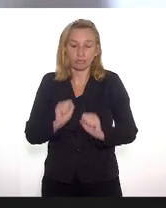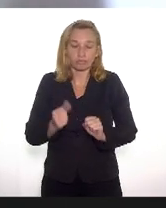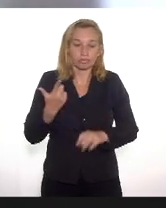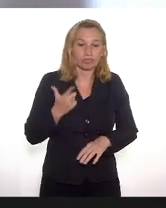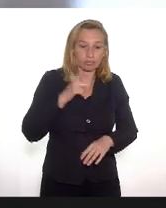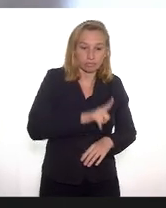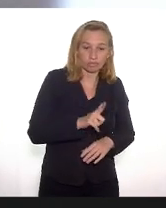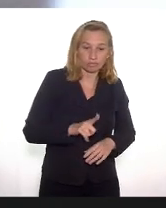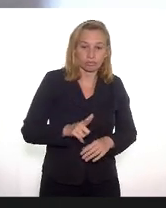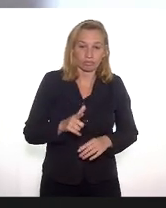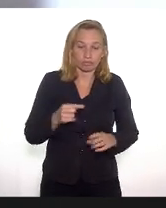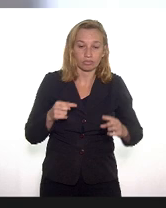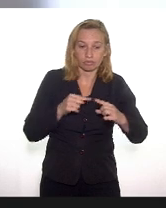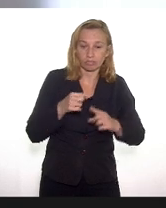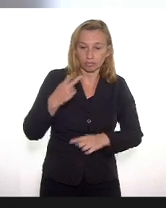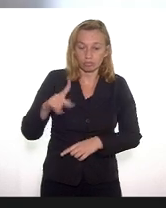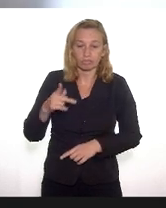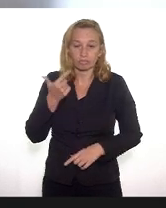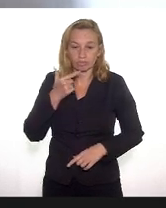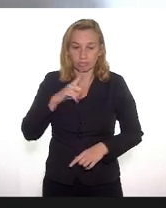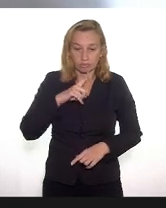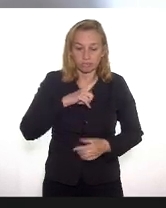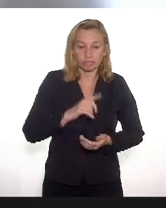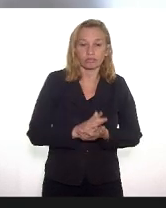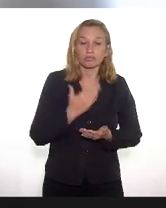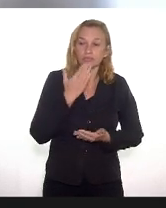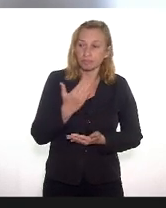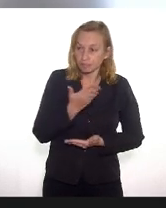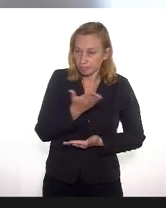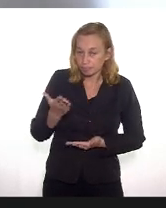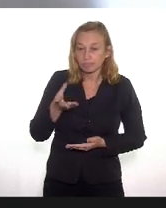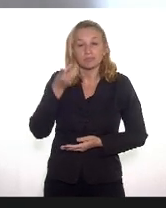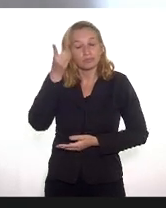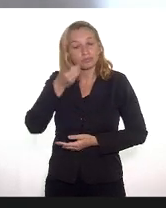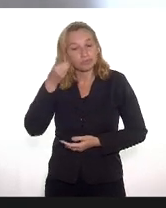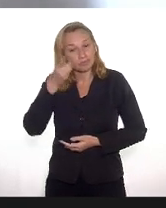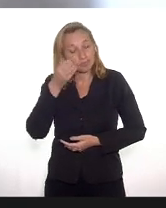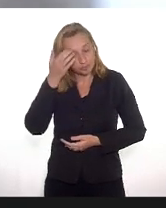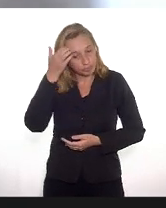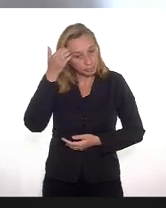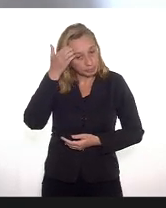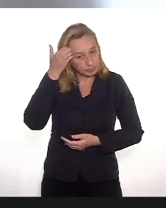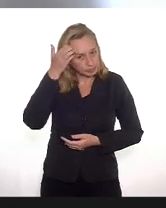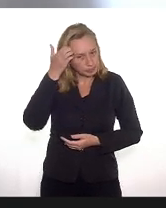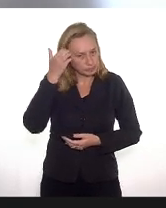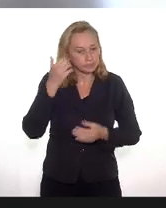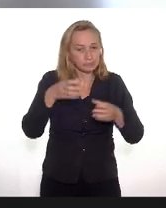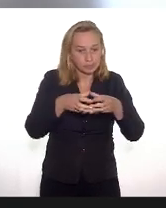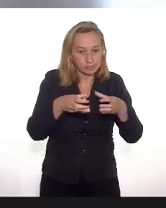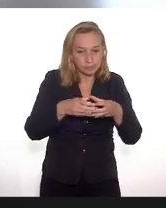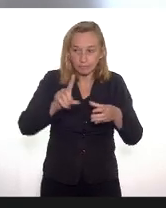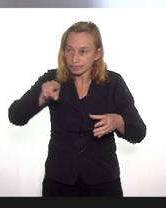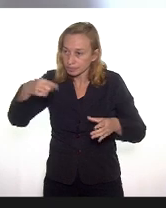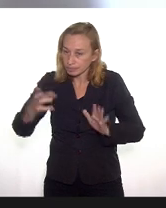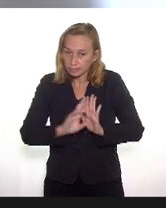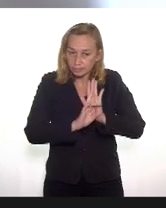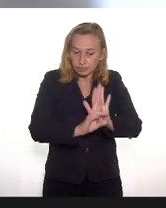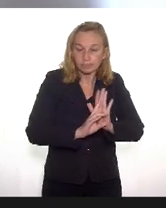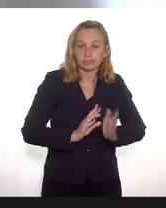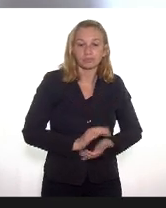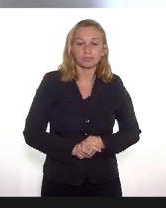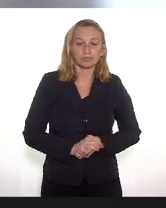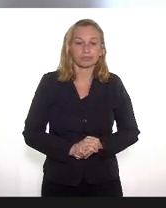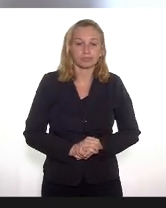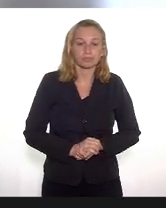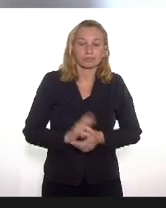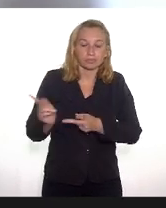conseguir alcançar o objetivo deles. E eu queria fazer um pedido aos deputados, né, da comissão e os outros deputados presentes,